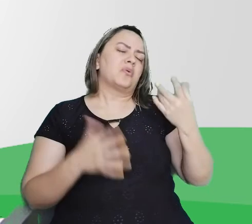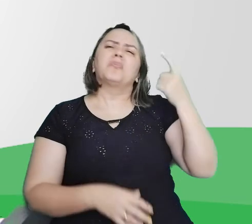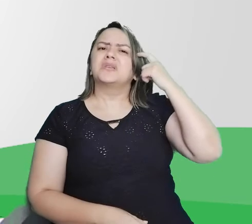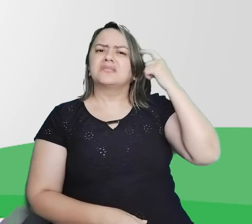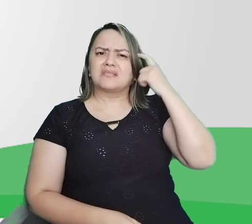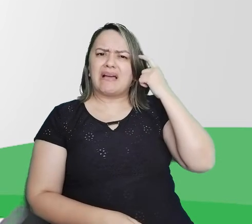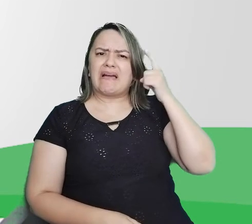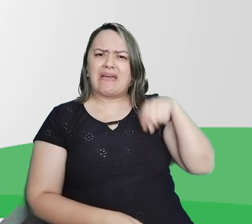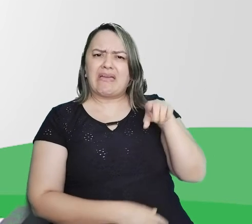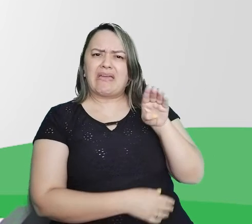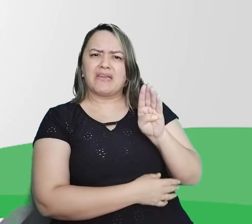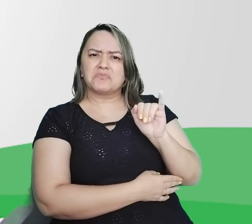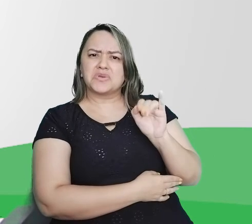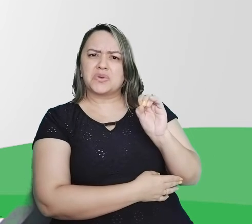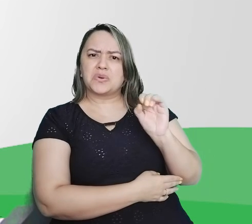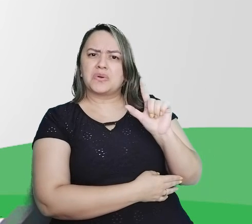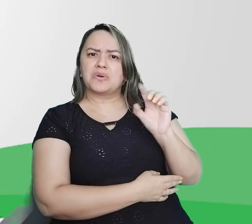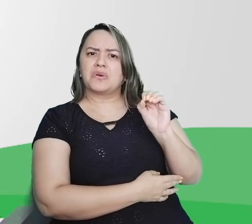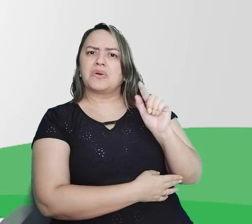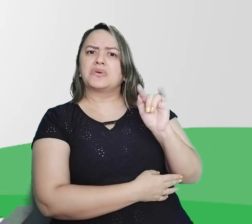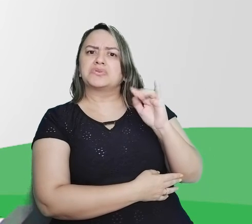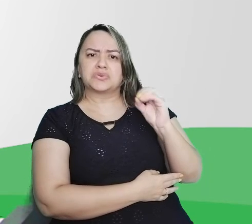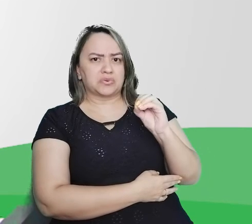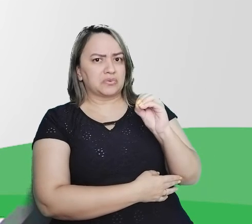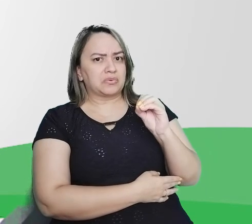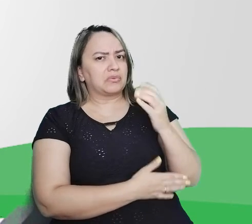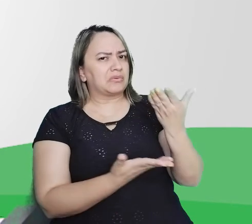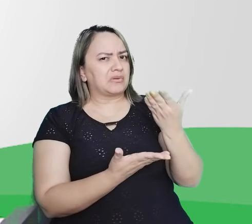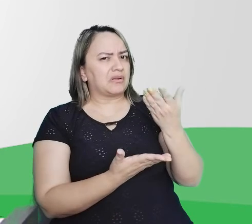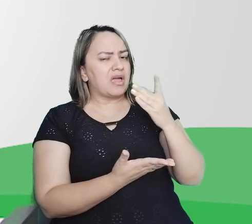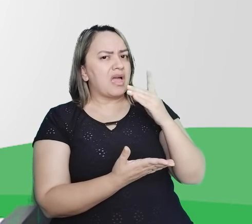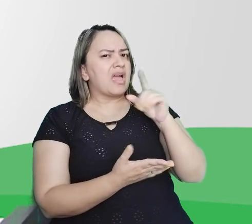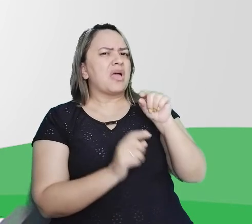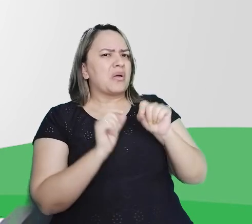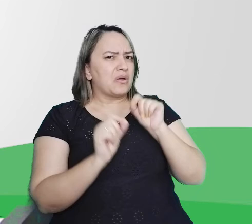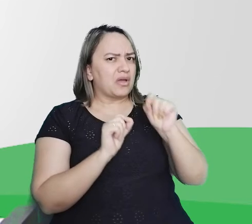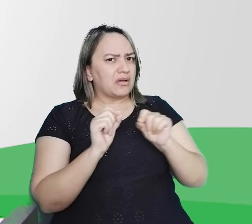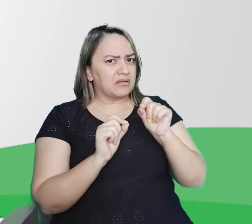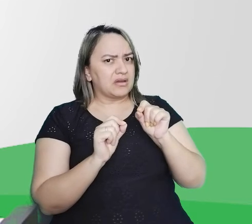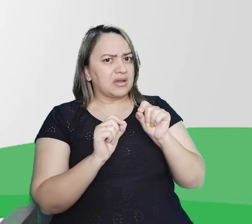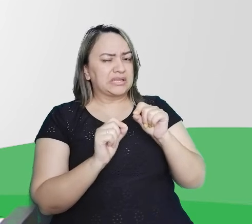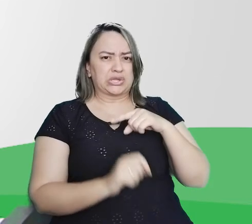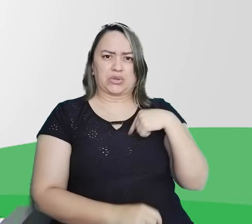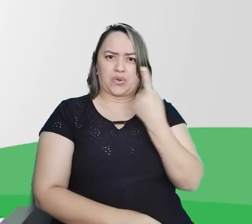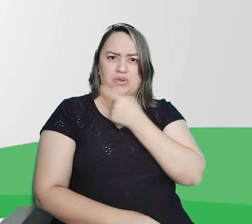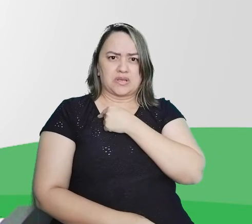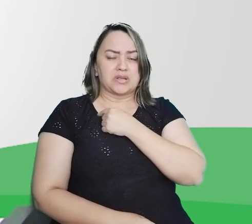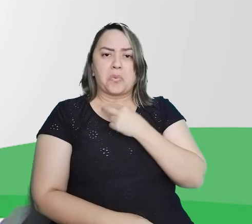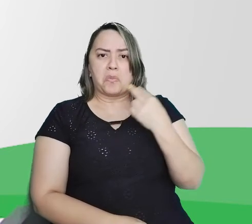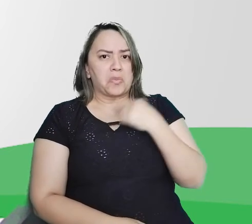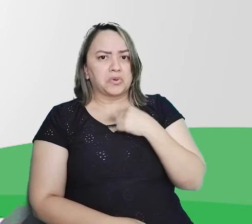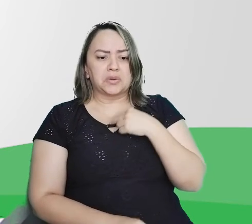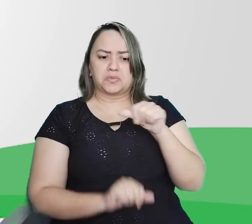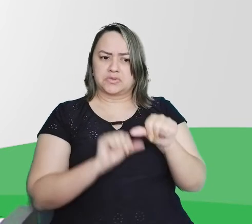biológico, significa dizer que não teríamos condições de transformar essa situação. Mas será mesmo que, enquanto